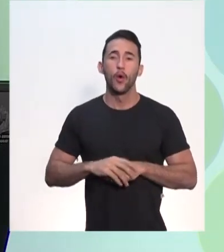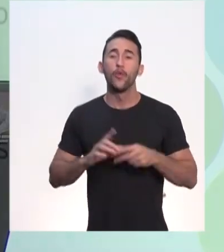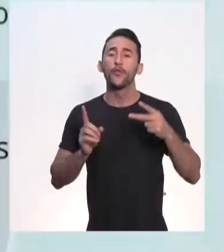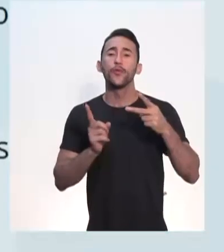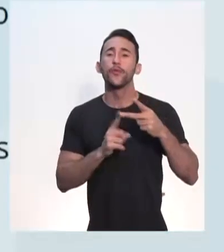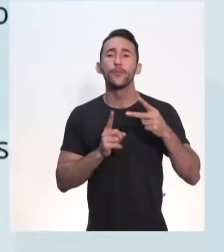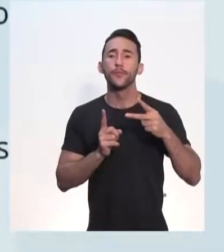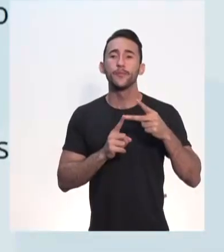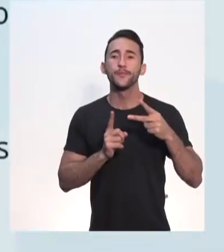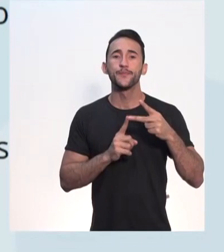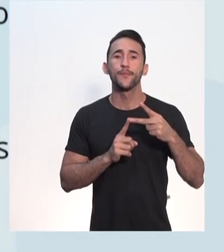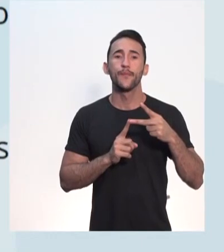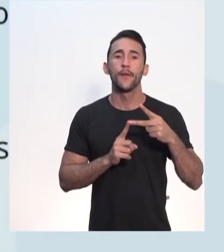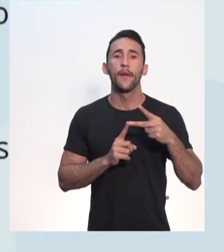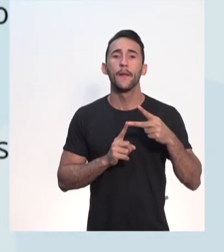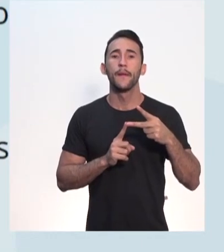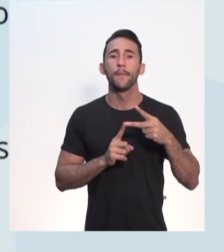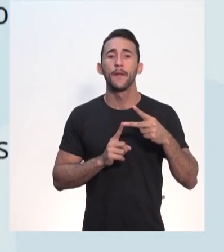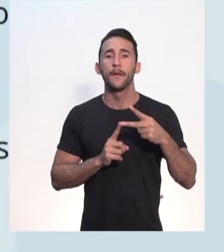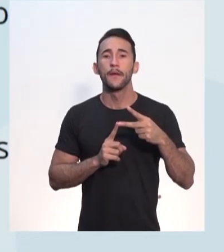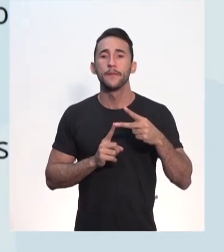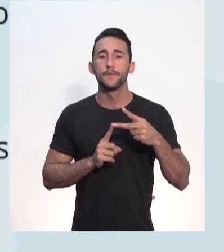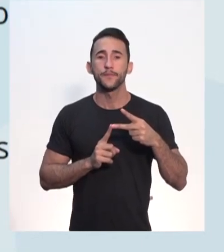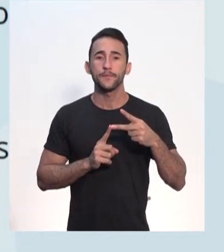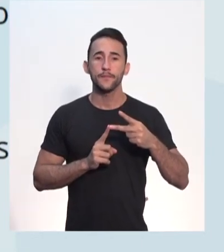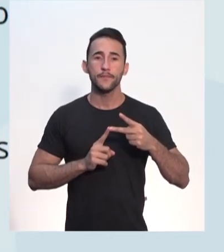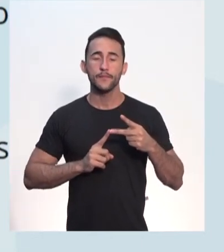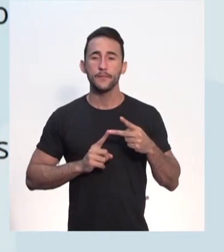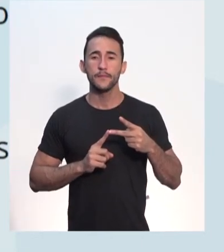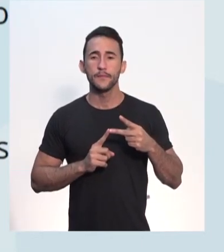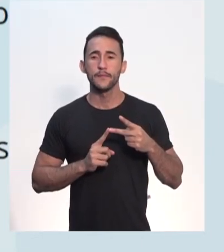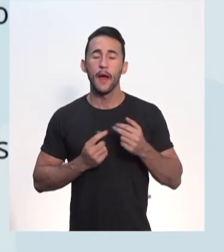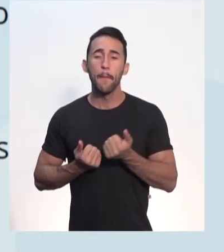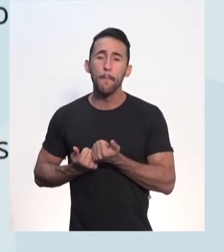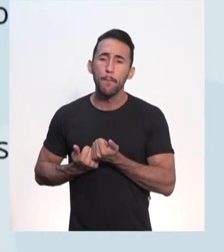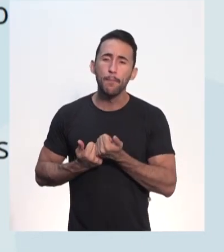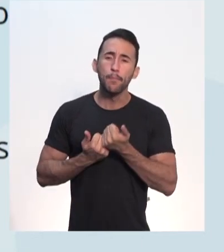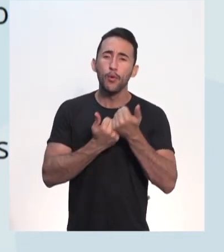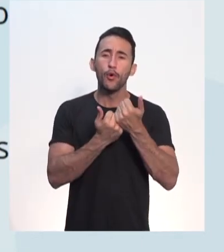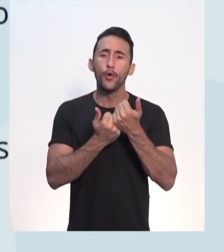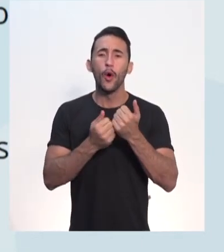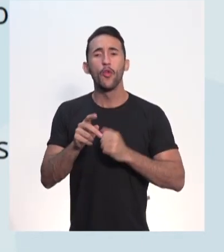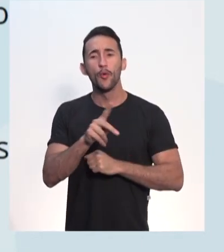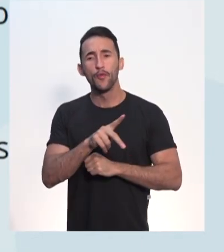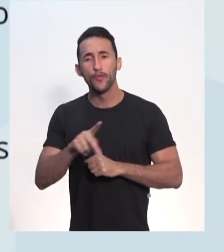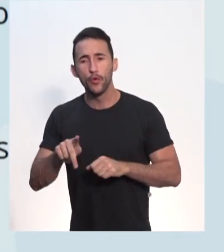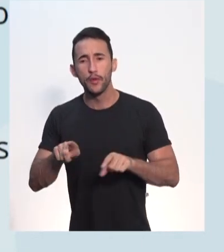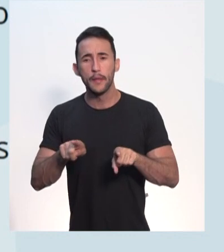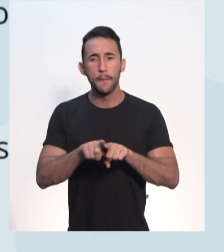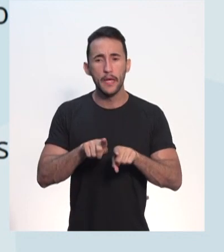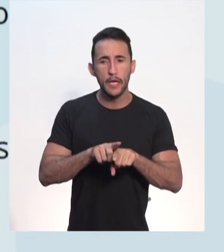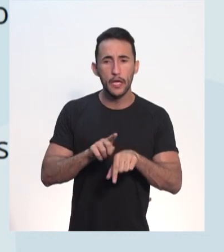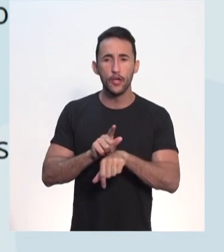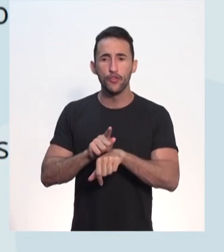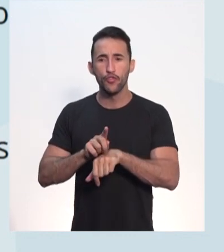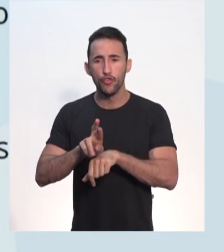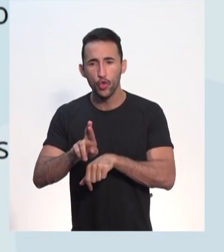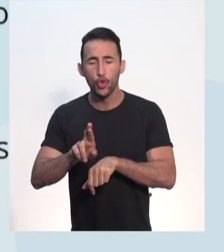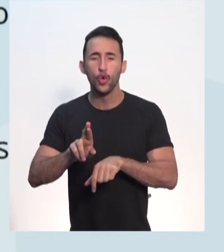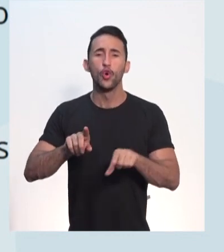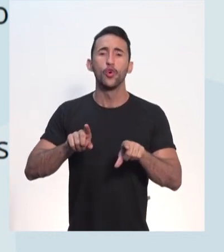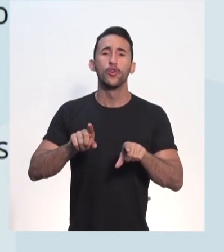apoio aqui do órgão central. Então, a ideia é que nós tenhamos espaço nas ATPCs dessa semana para a